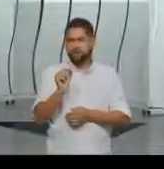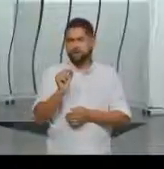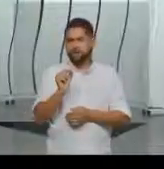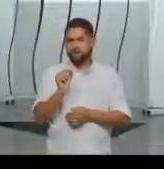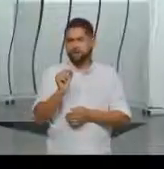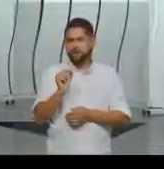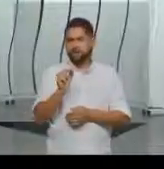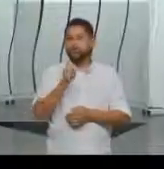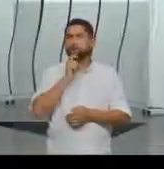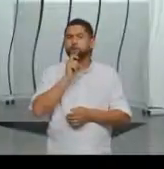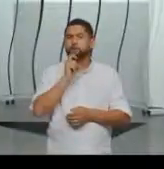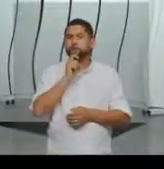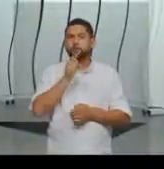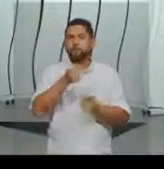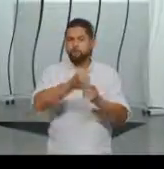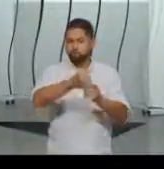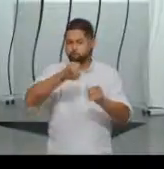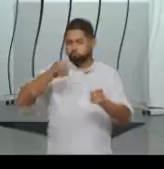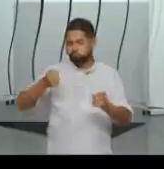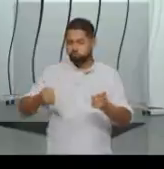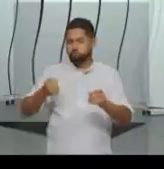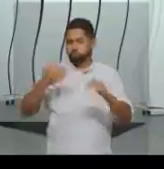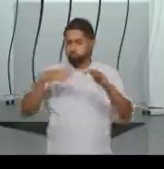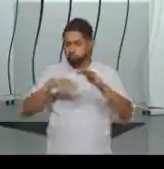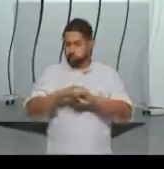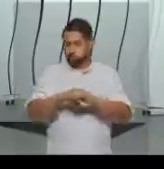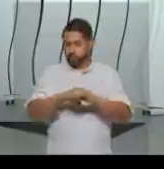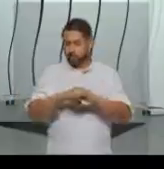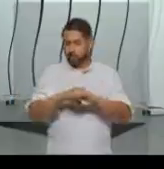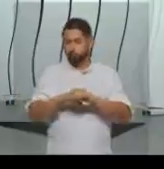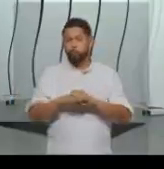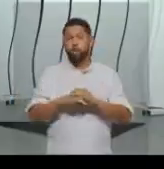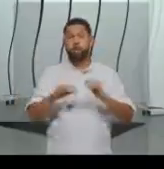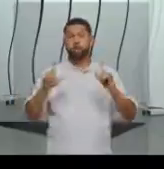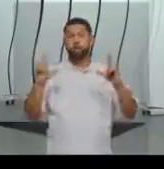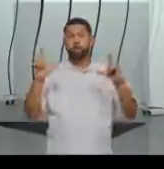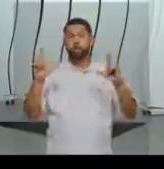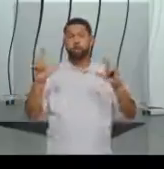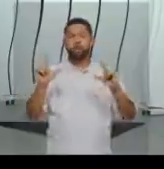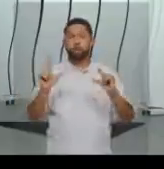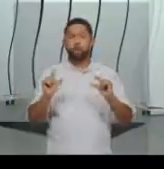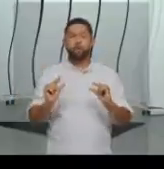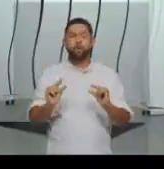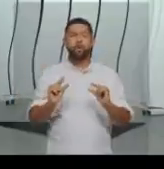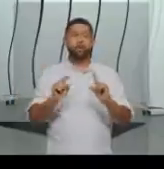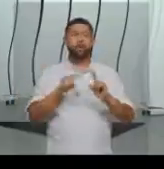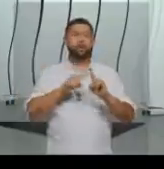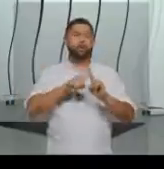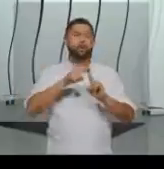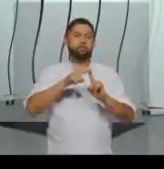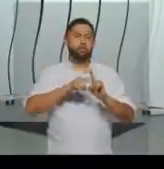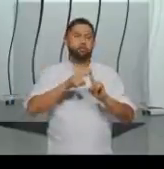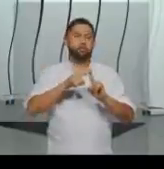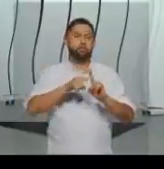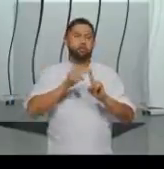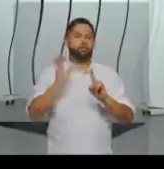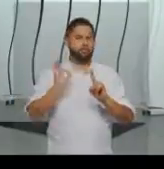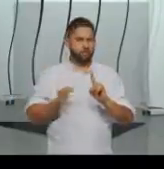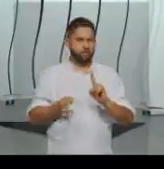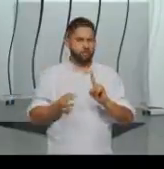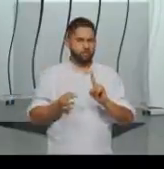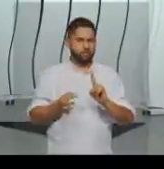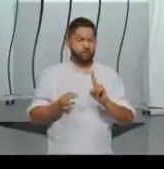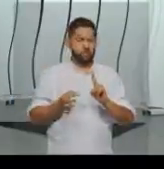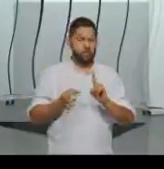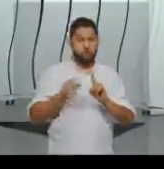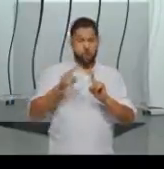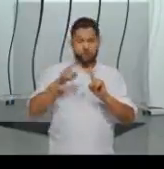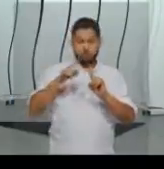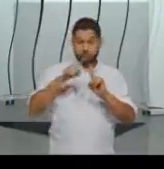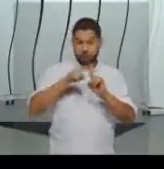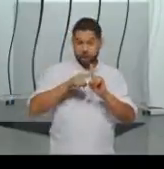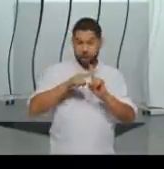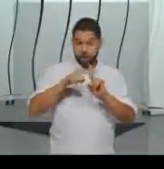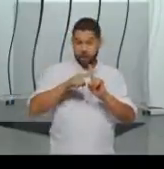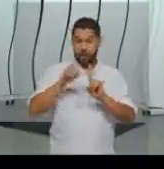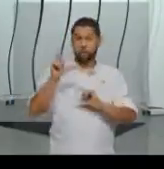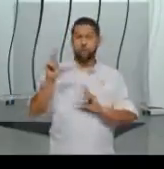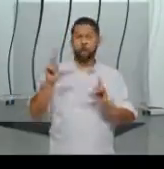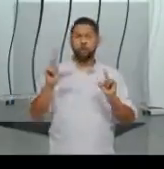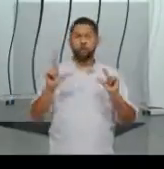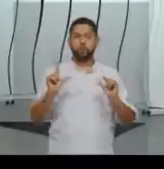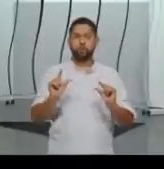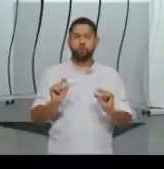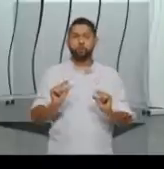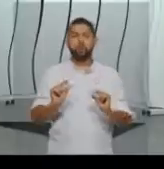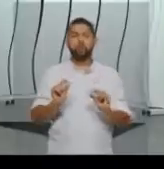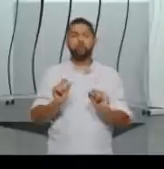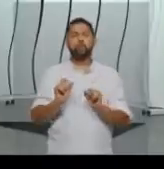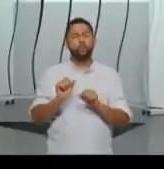na geladeira, o que eu estou fazendo? Eu estou diminuindo a temperatura, certo? Se eu estou diminuindo a temperatura, eu estou o